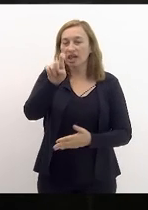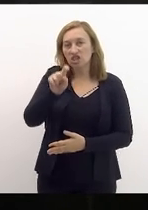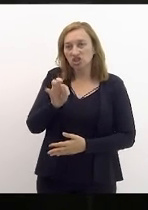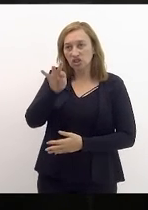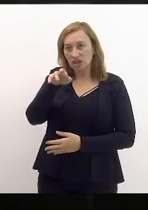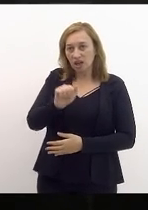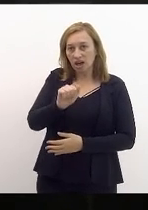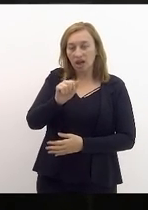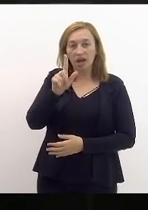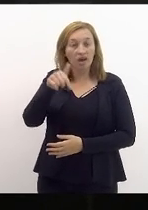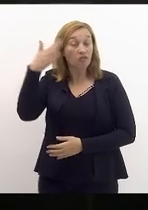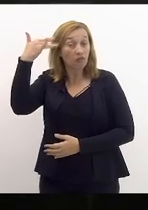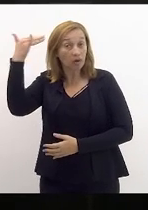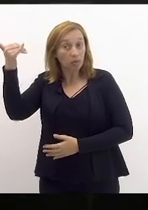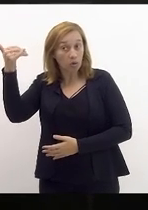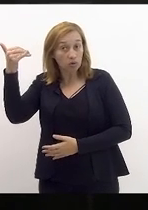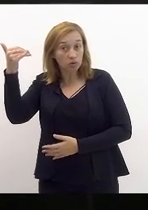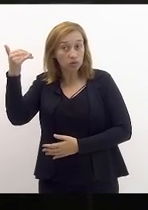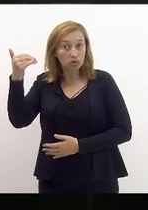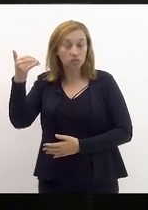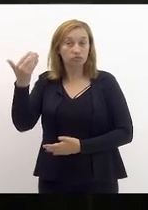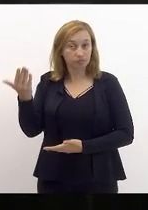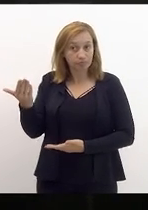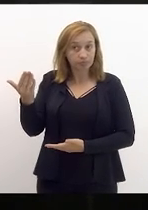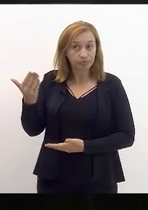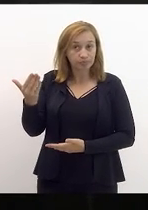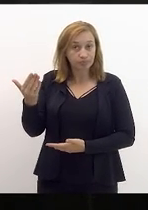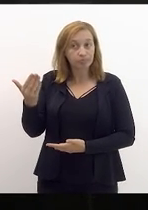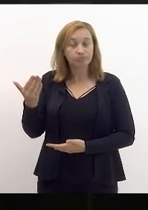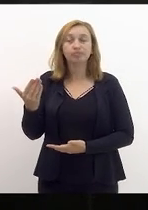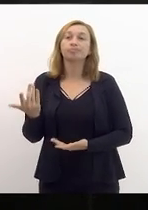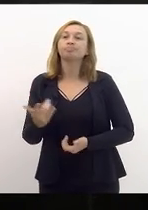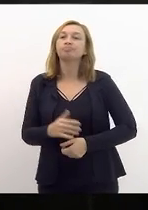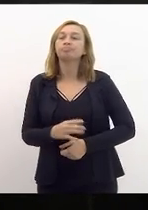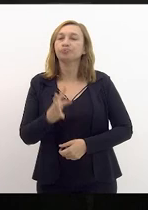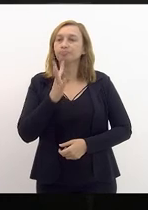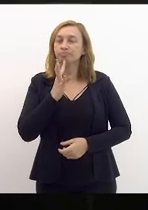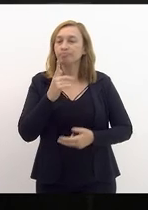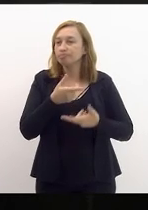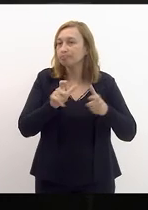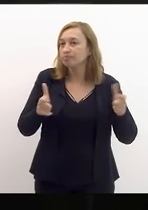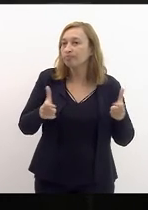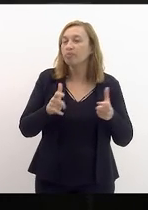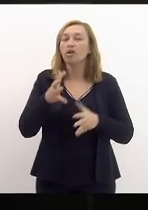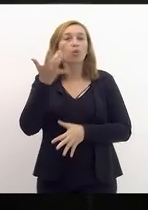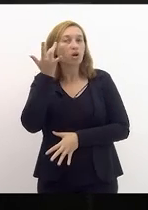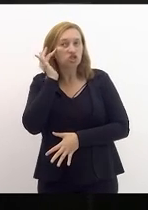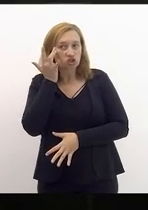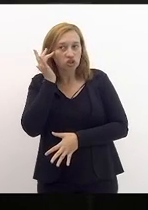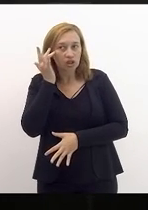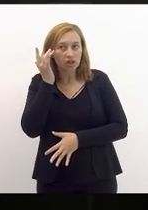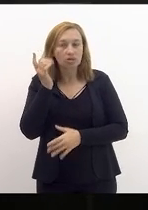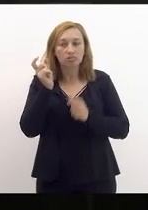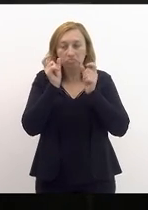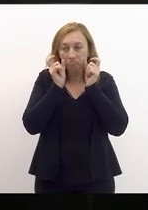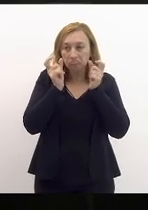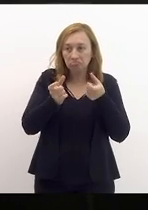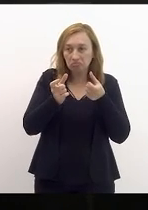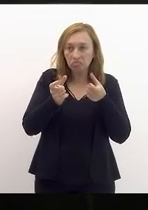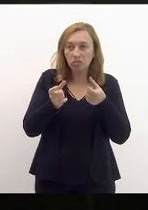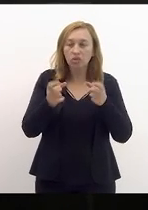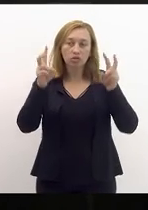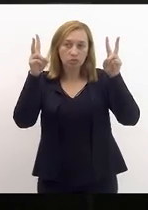o jornal de credibilidade e de grande circulação eu achei que deveria chamar a